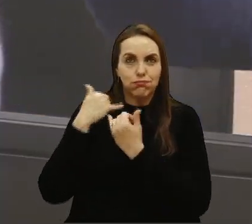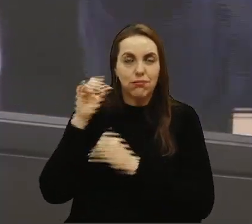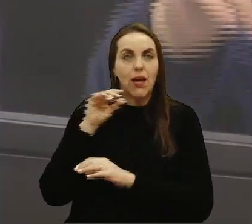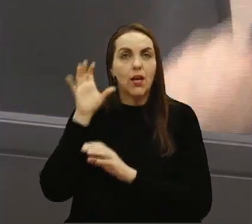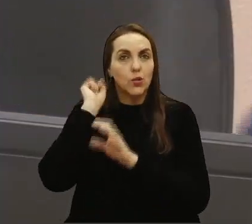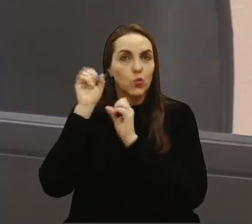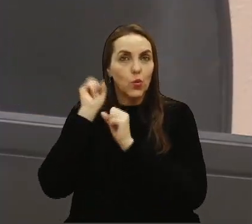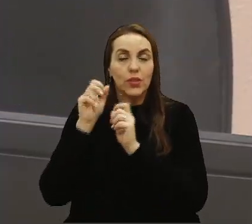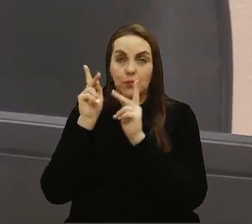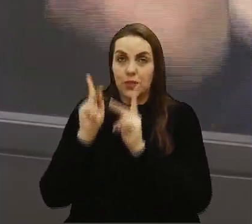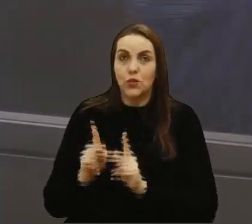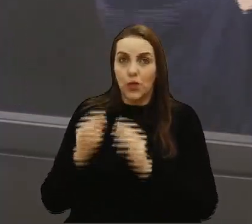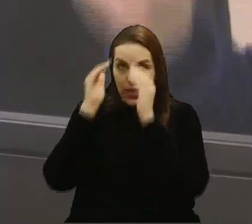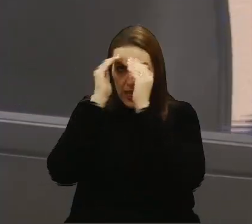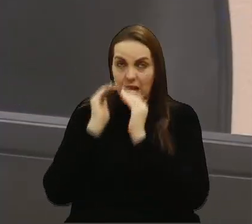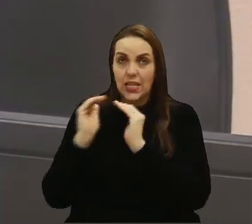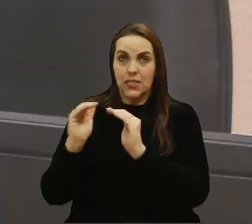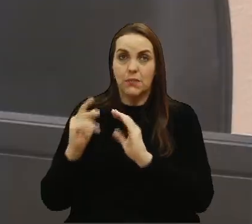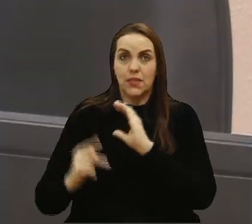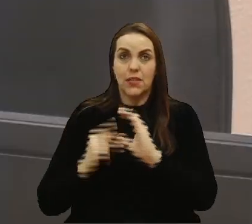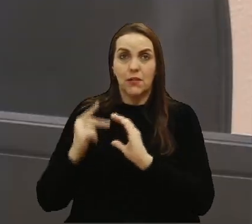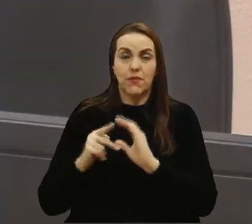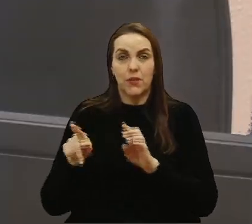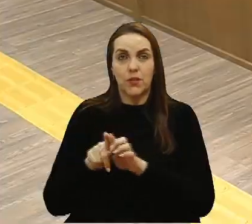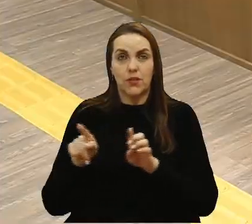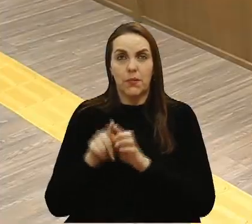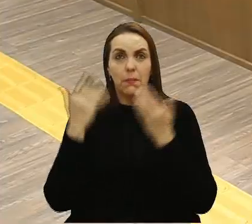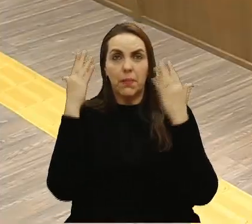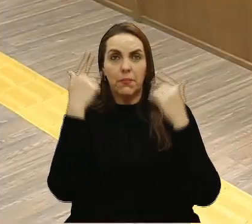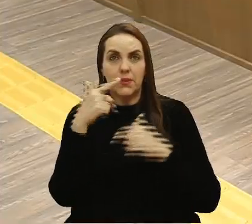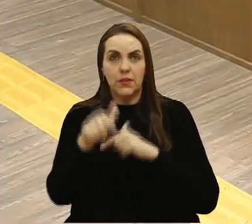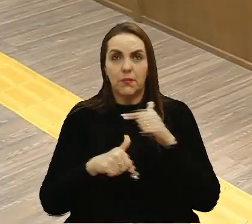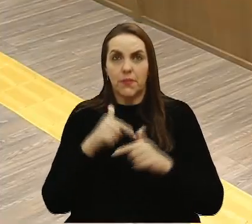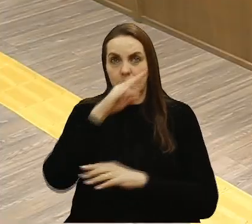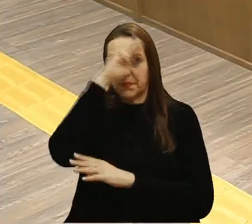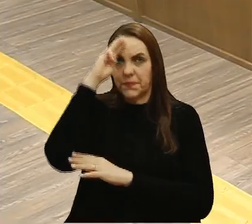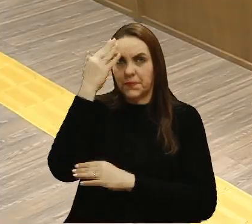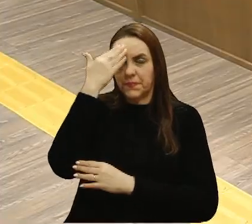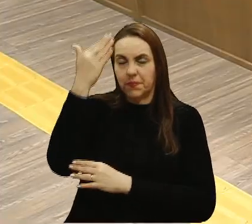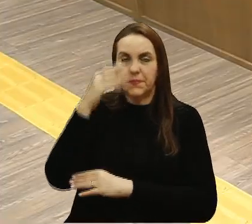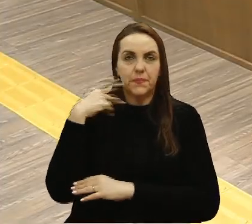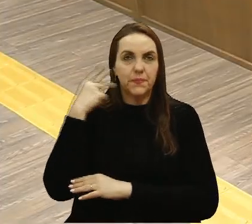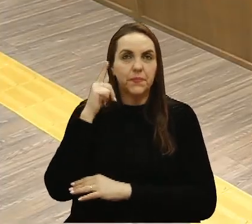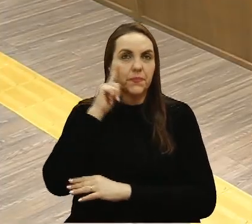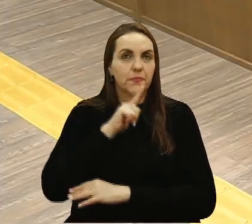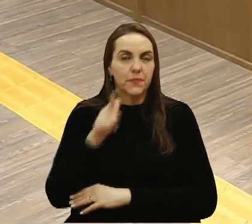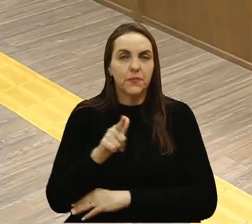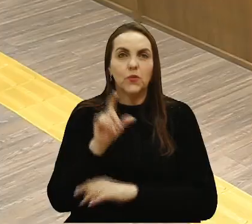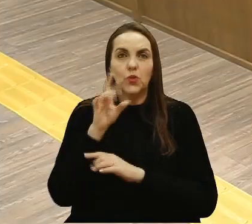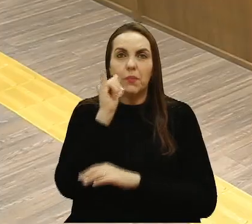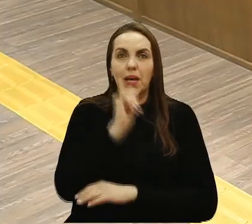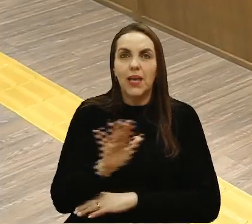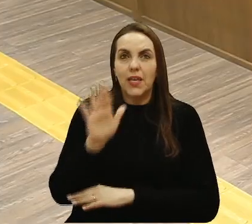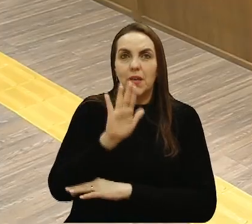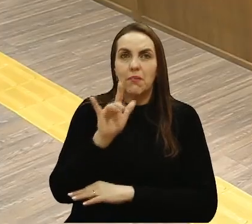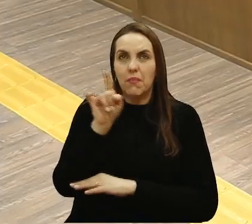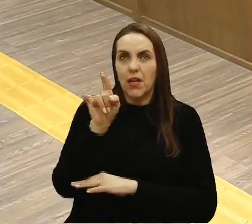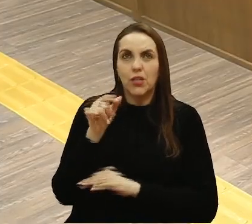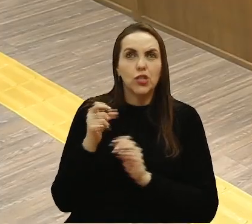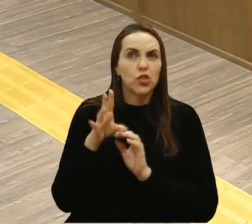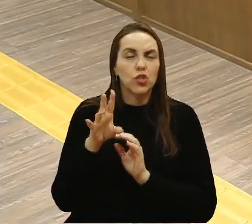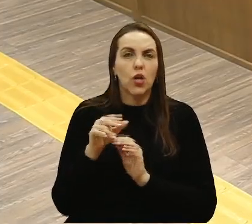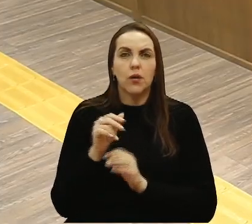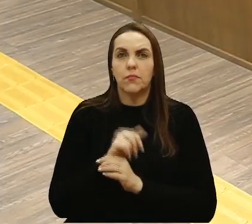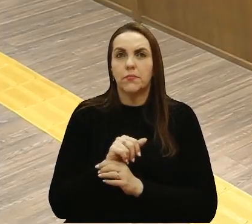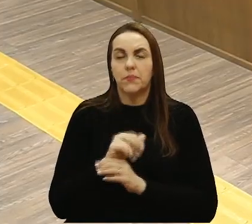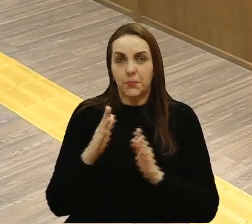e respeita e escuta essa casa. E parabéns pelo seu trabalho, vereador Juliano. Agradeço, vereador Lucas. Bom, só mais umas imagens ali, até para a TV Câmara